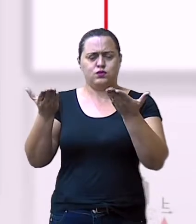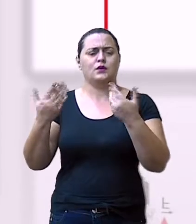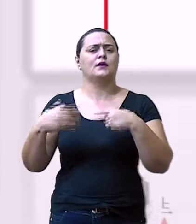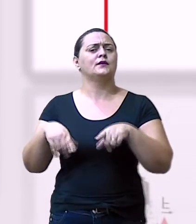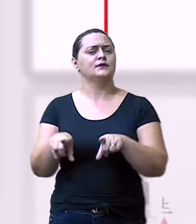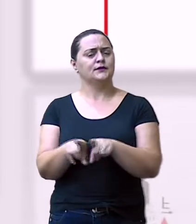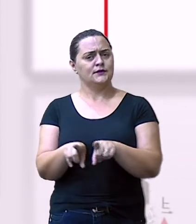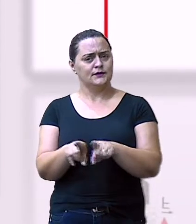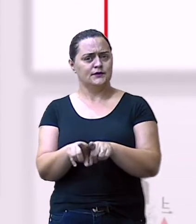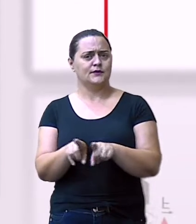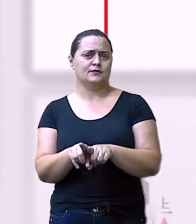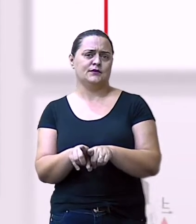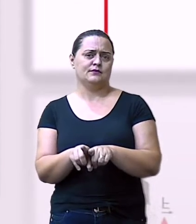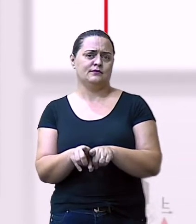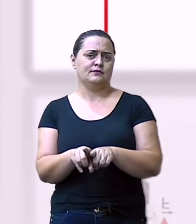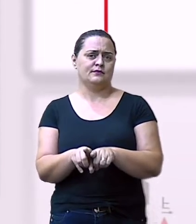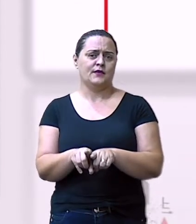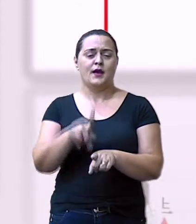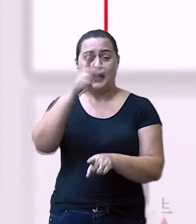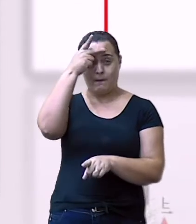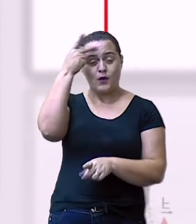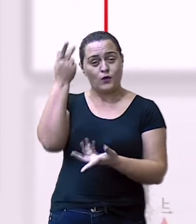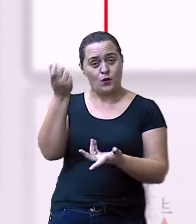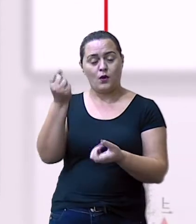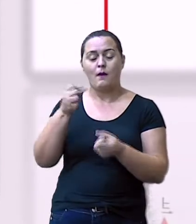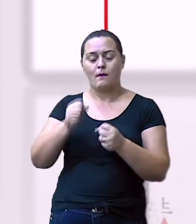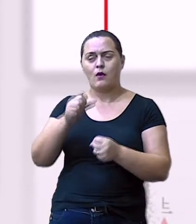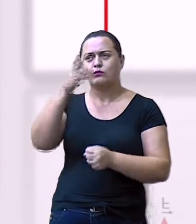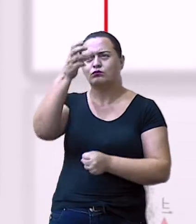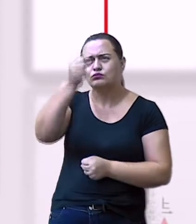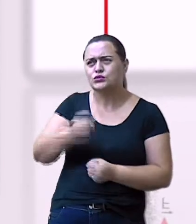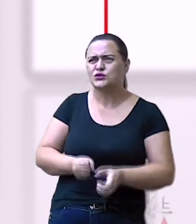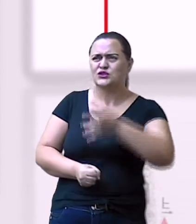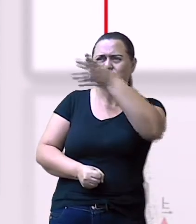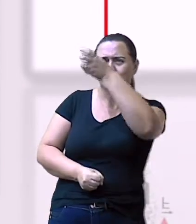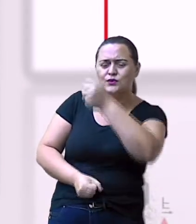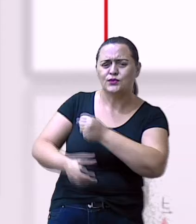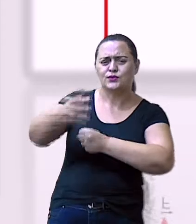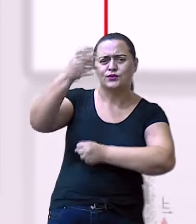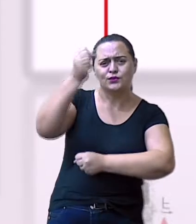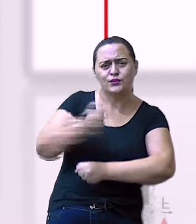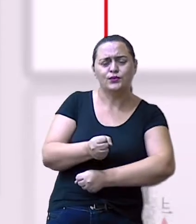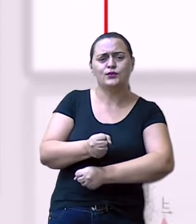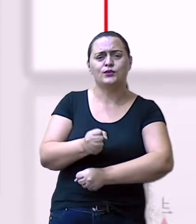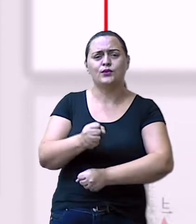à medida que ela é puxada na polia, vai fazer com que esse objeto se mova.